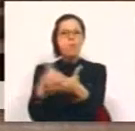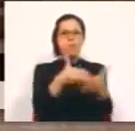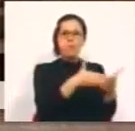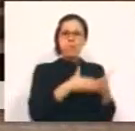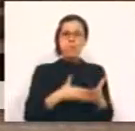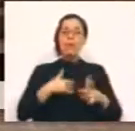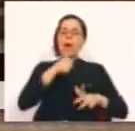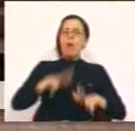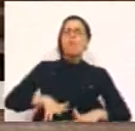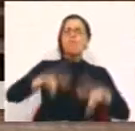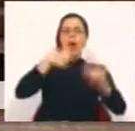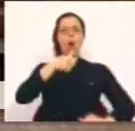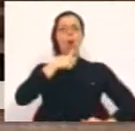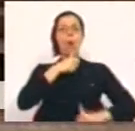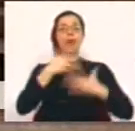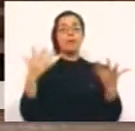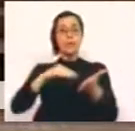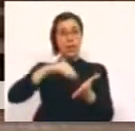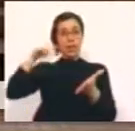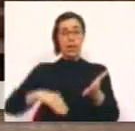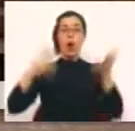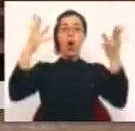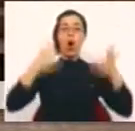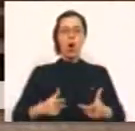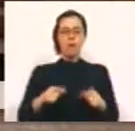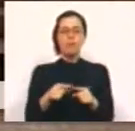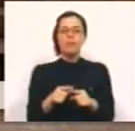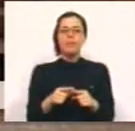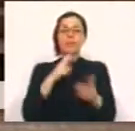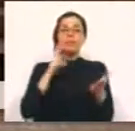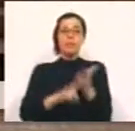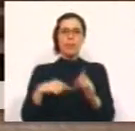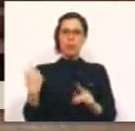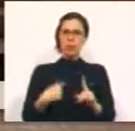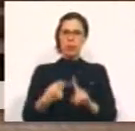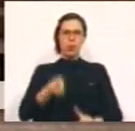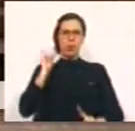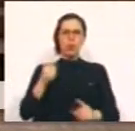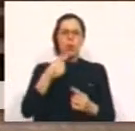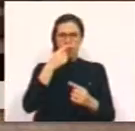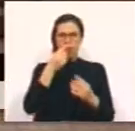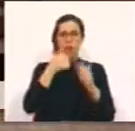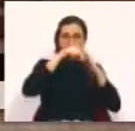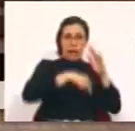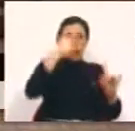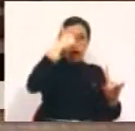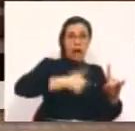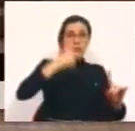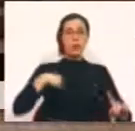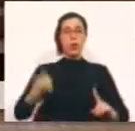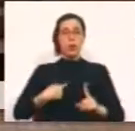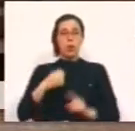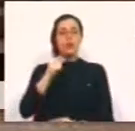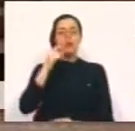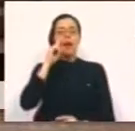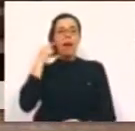externos ao nosso desenvolvimento, desde logo o Tratado Orçamental, porque, de facto, nós não somos todos déficit e muito menos seremos todos